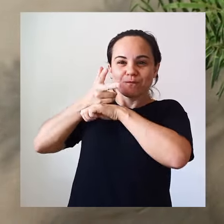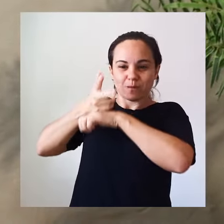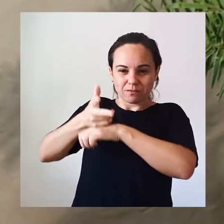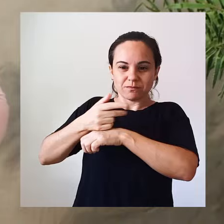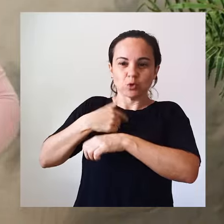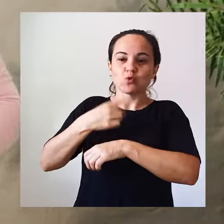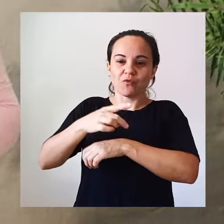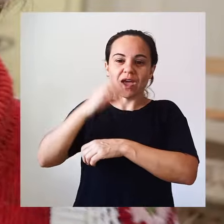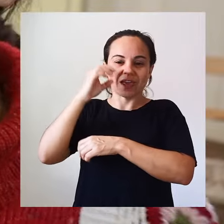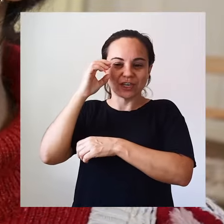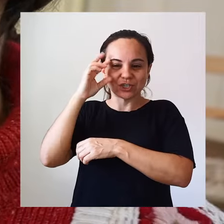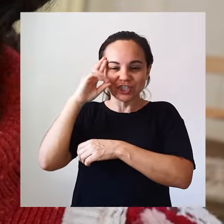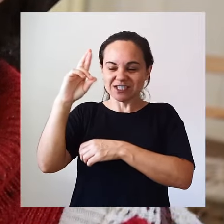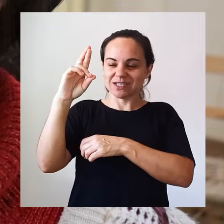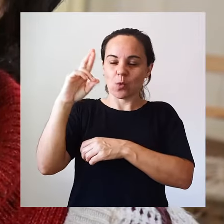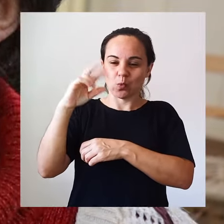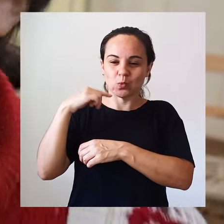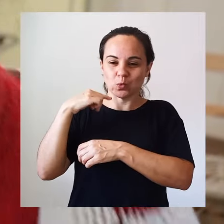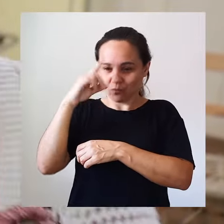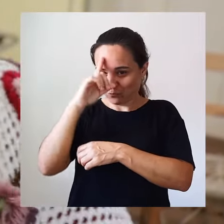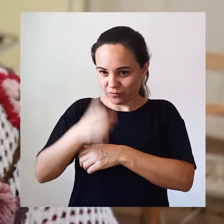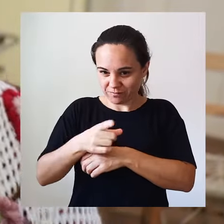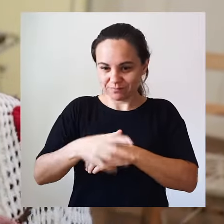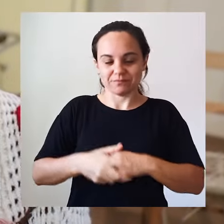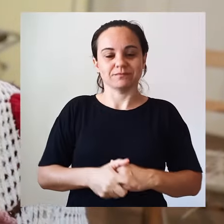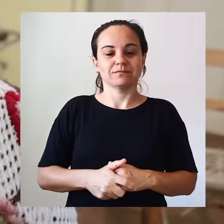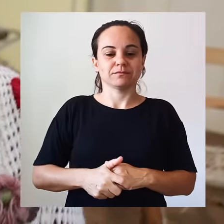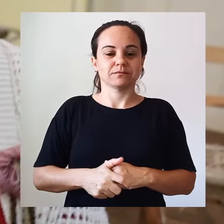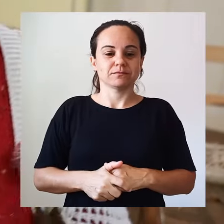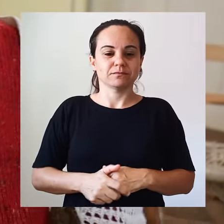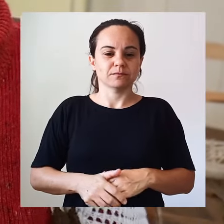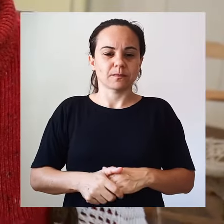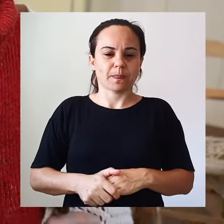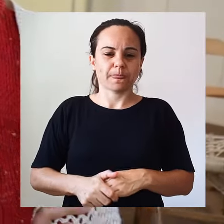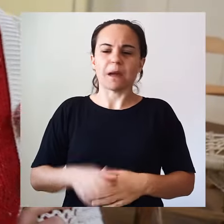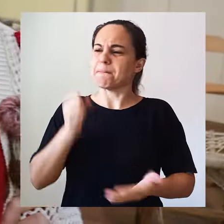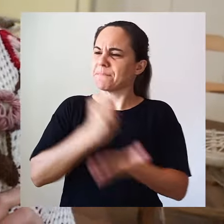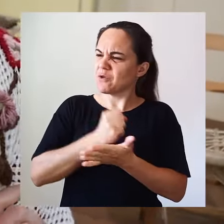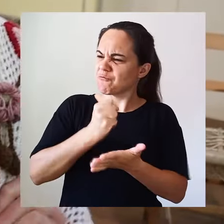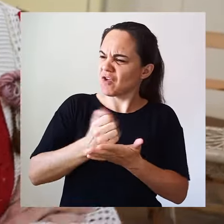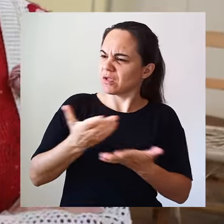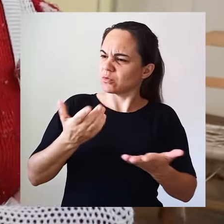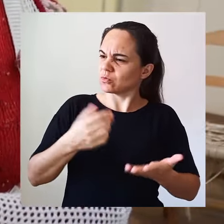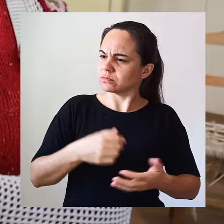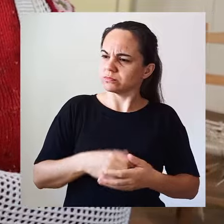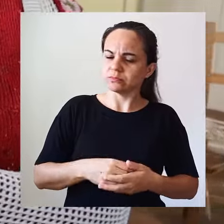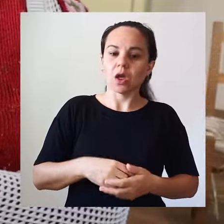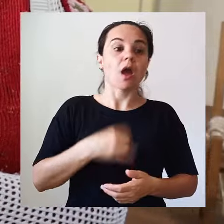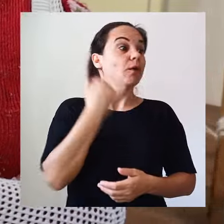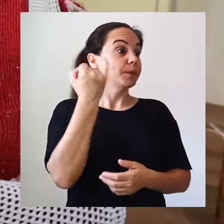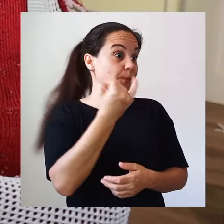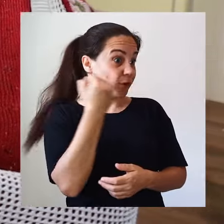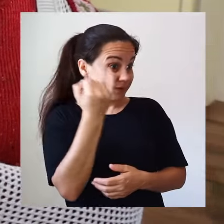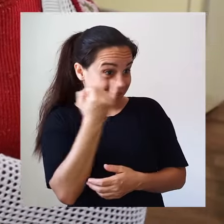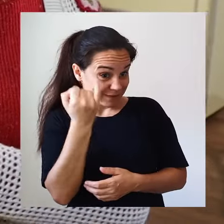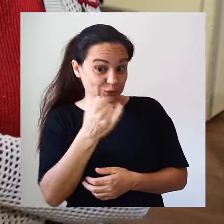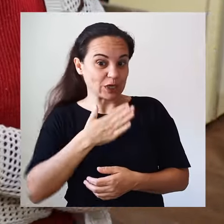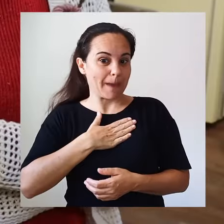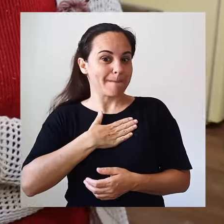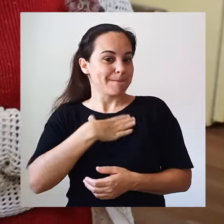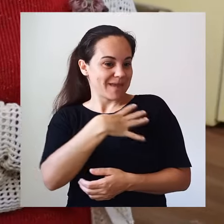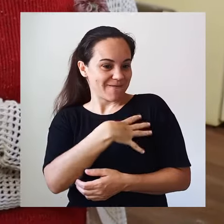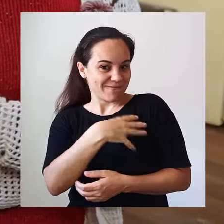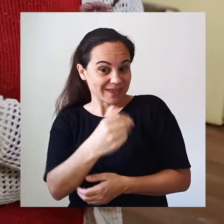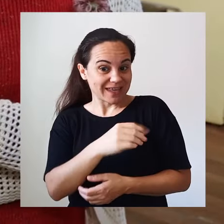da direção. Bem feita! O importante, Nair, é que a minha filha, a